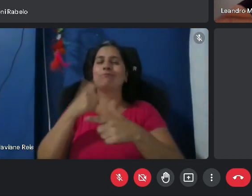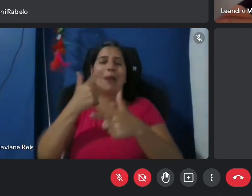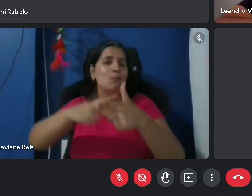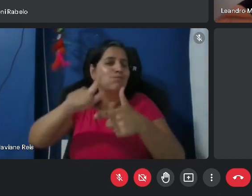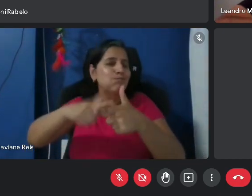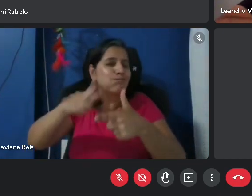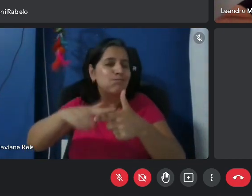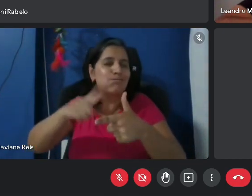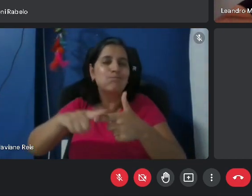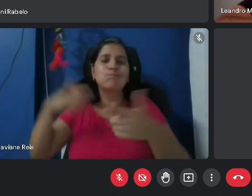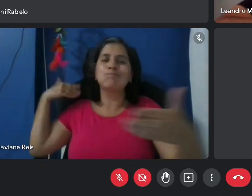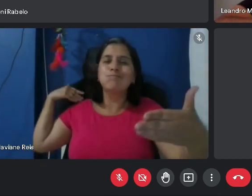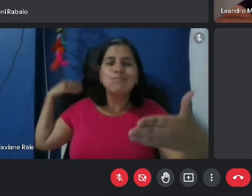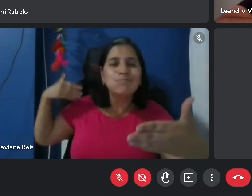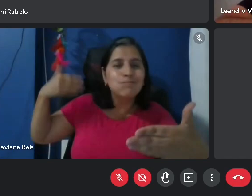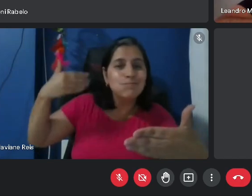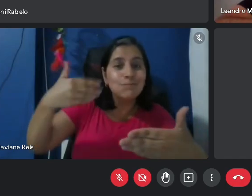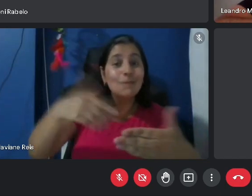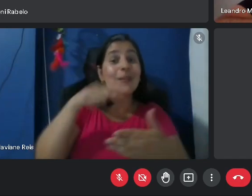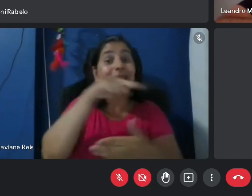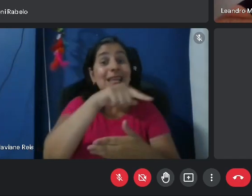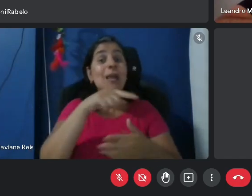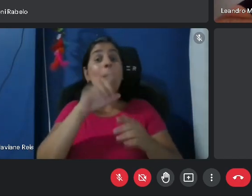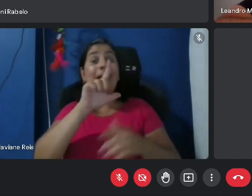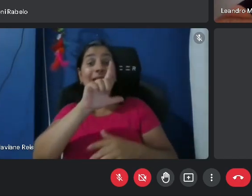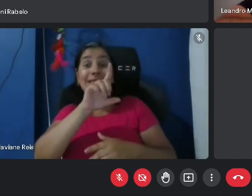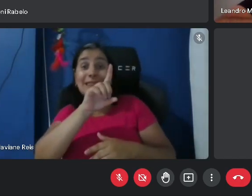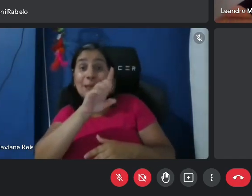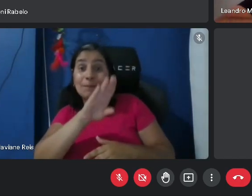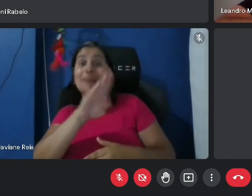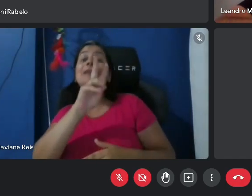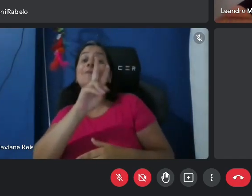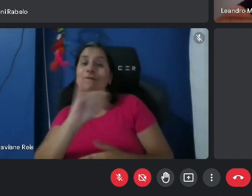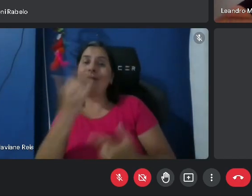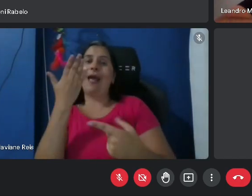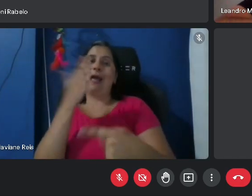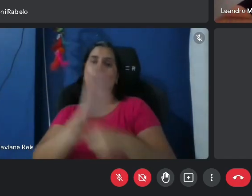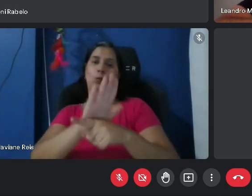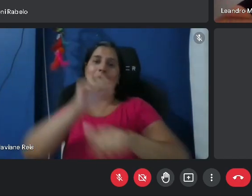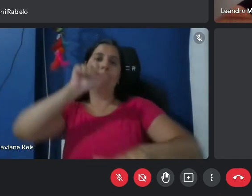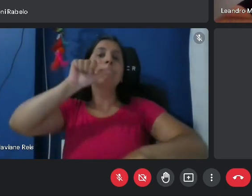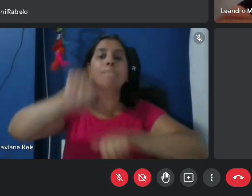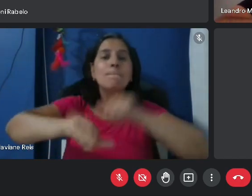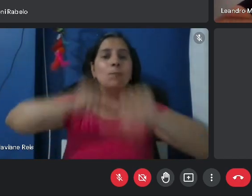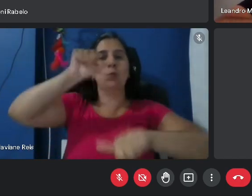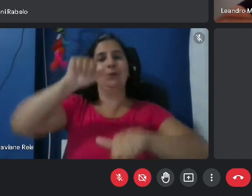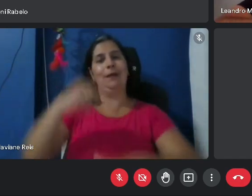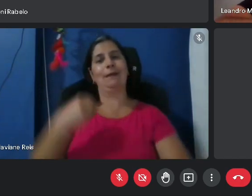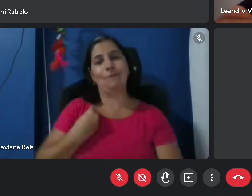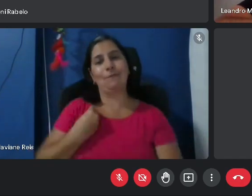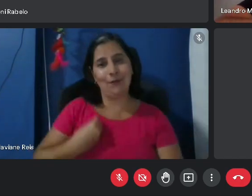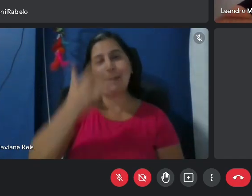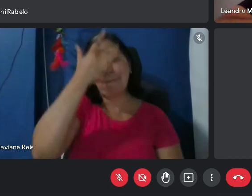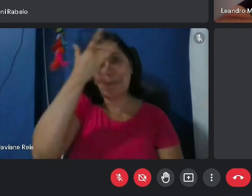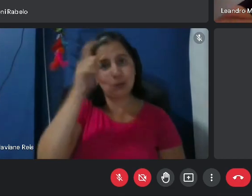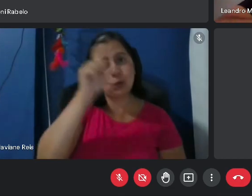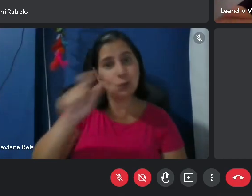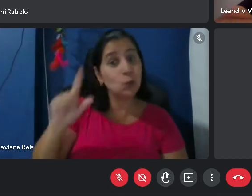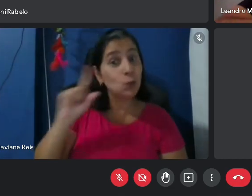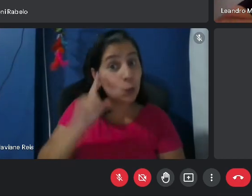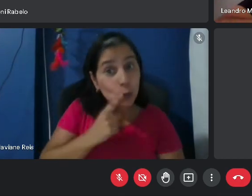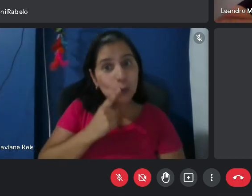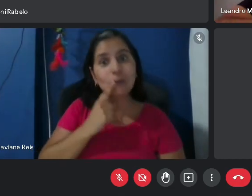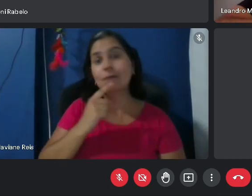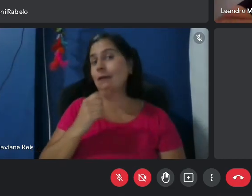o momento agora que a gente perpassou, né, por todos esses problemas. Então, tudo isso aí